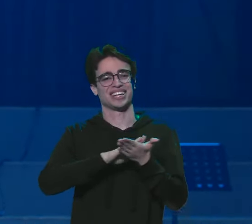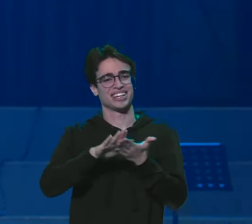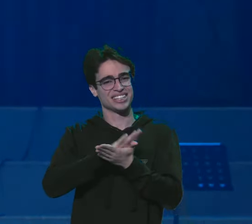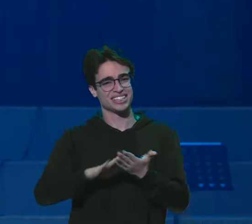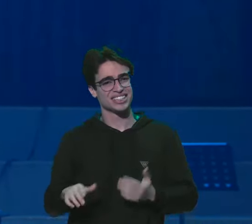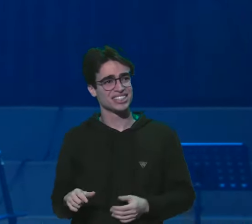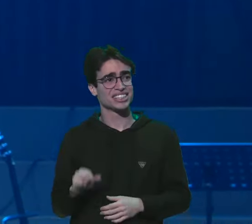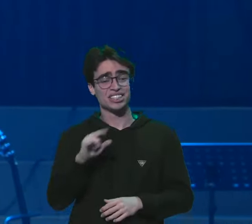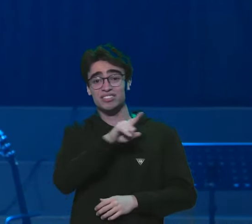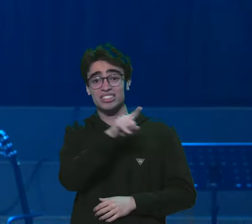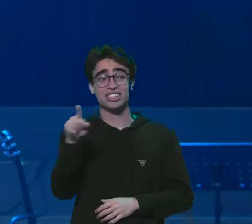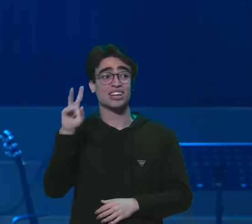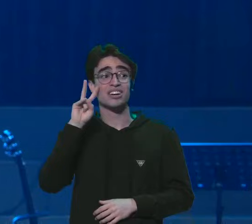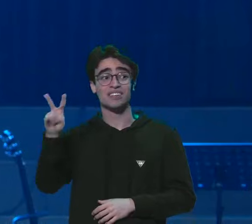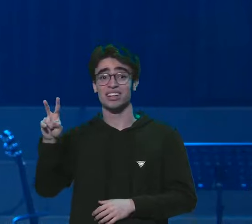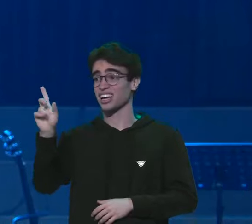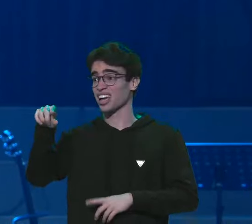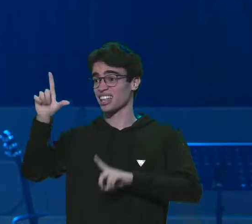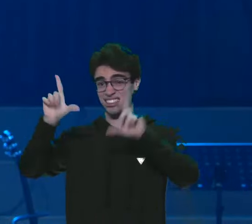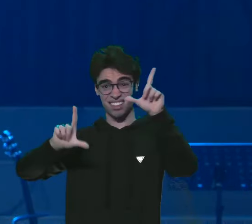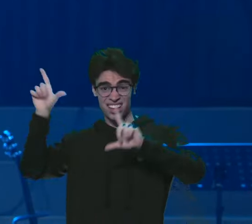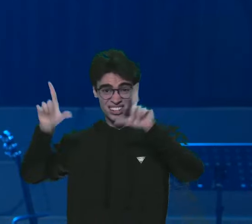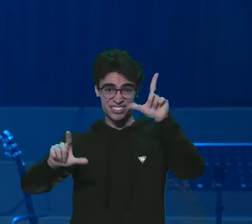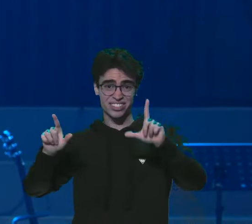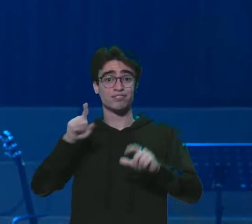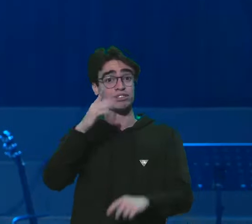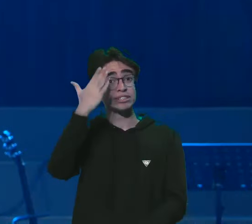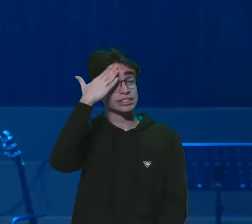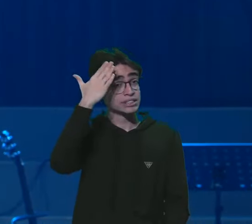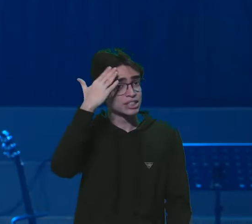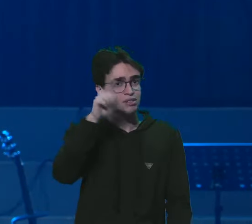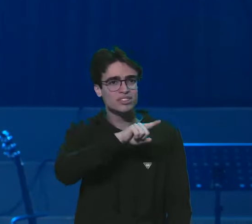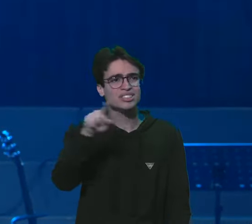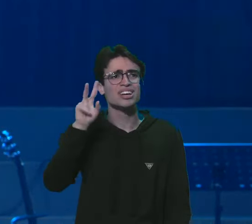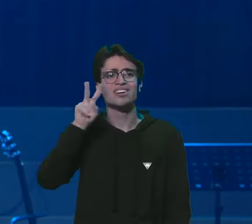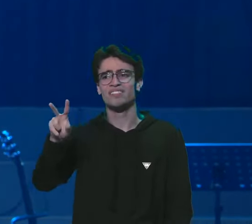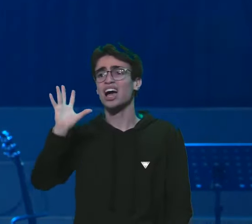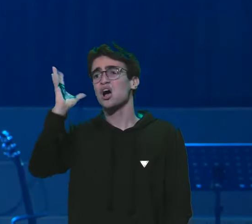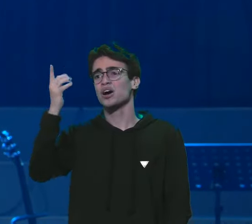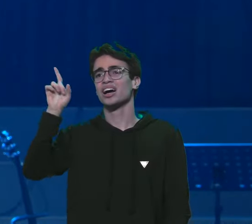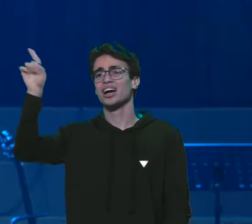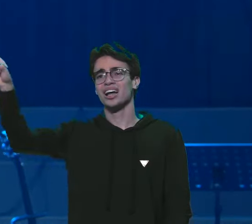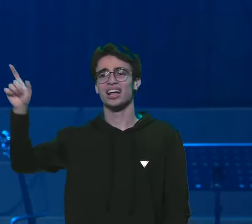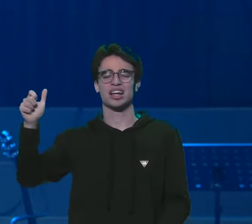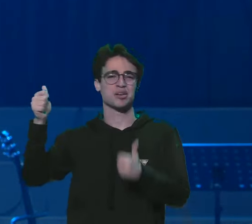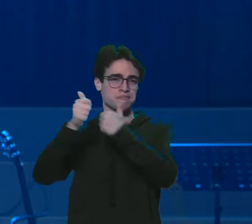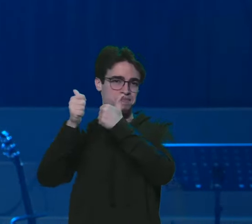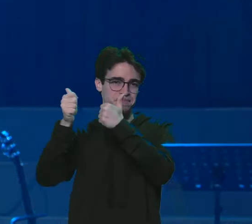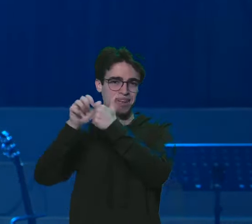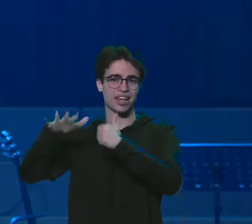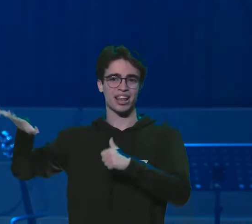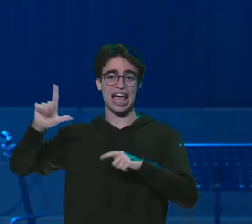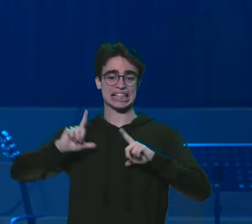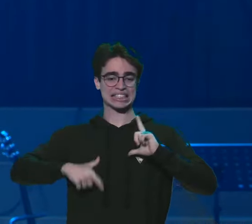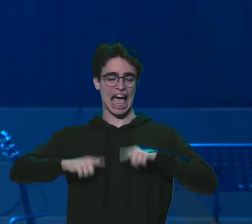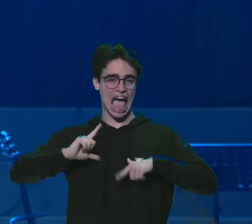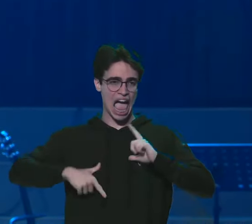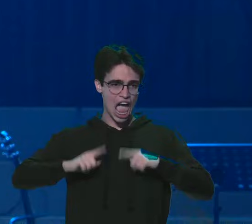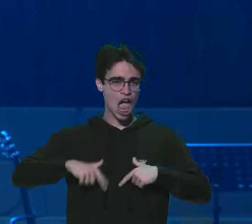Se você está vendo o noticiário, você sabe o que eu estou falando. Quem está vendo o que está acontecendo lá perto da minha terra? Vocês